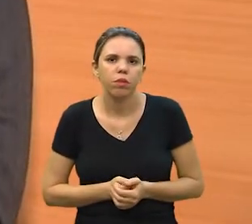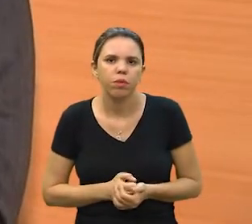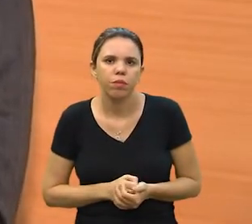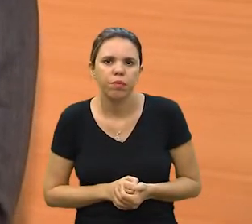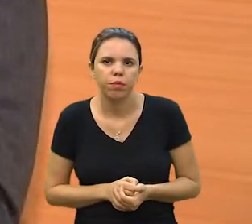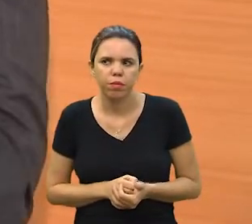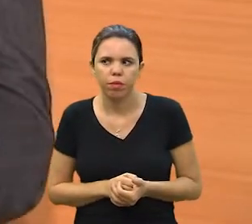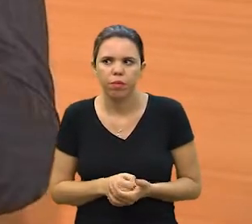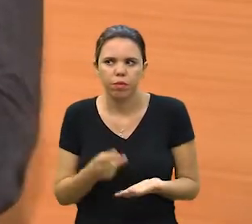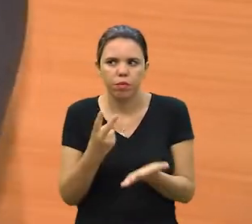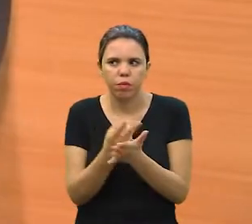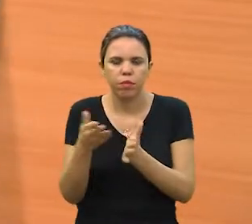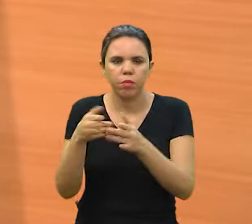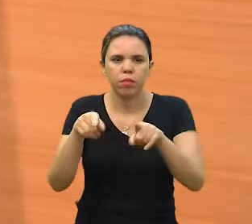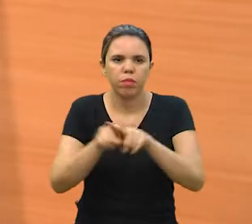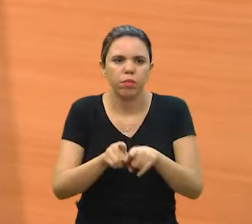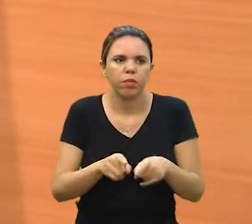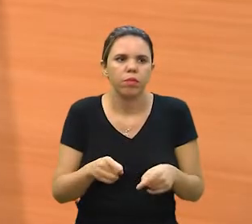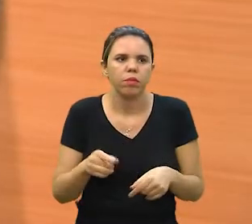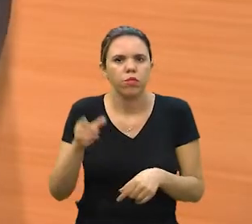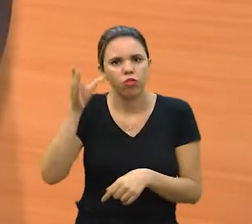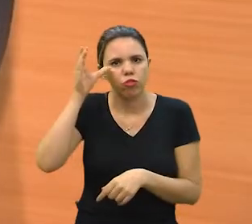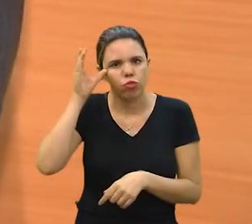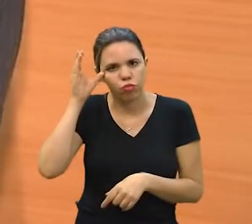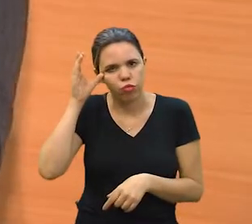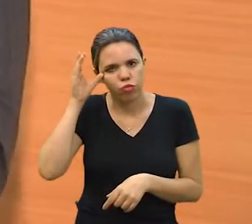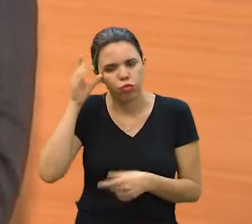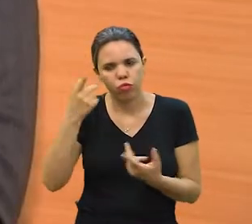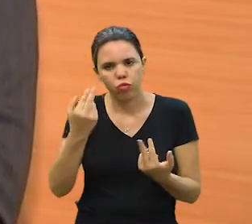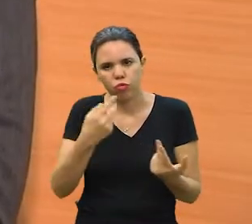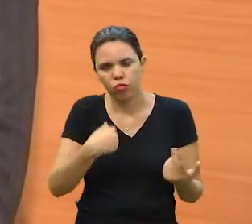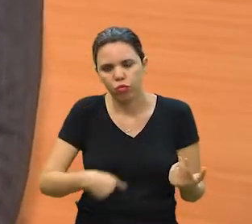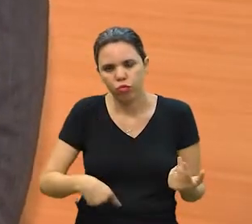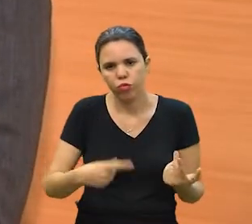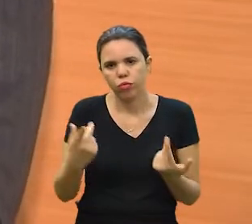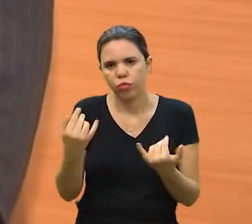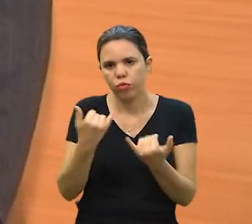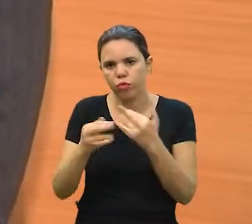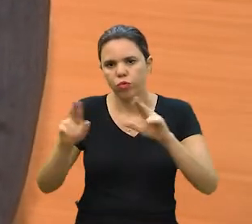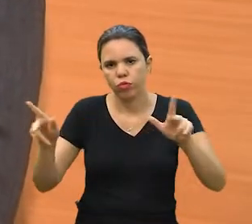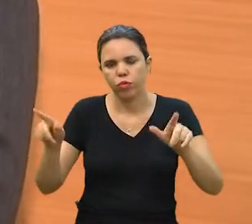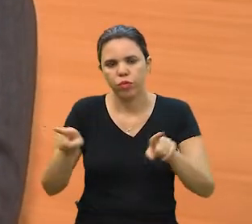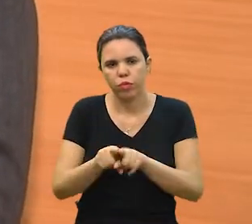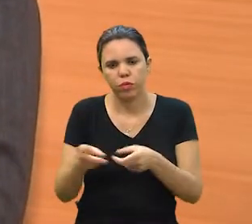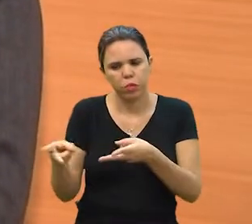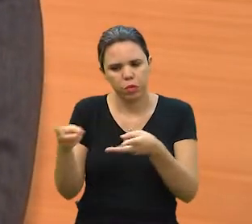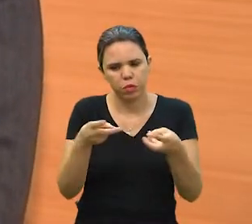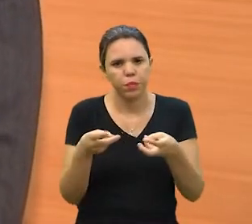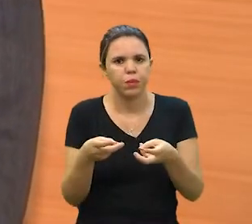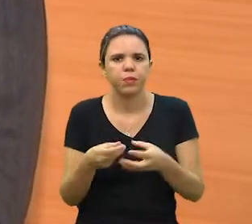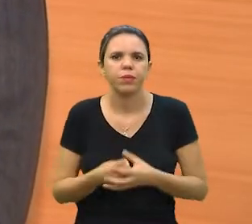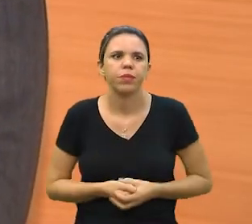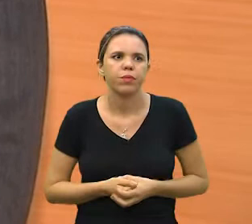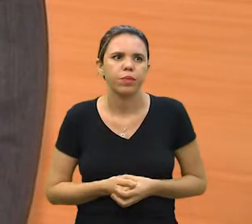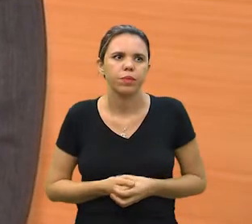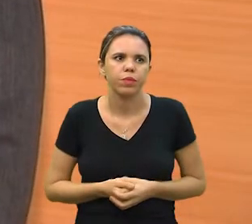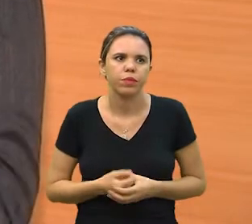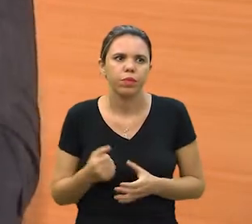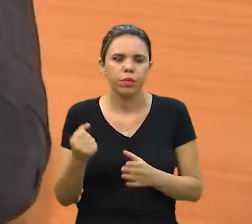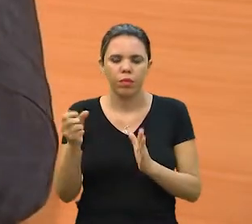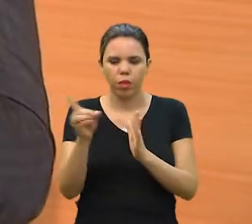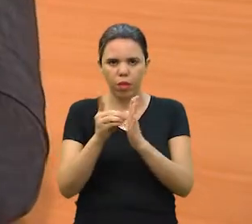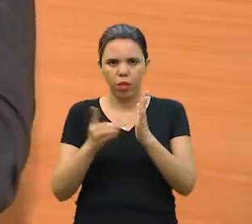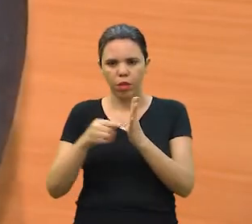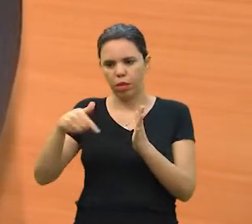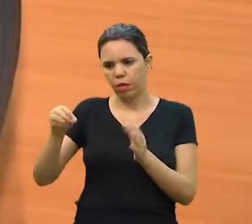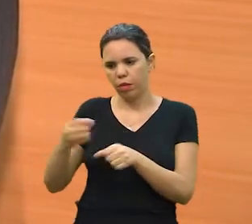coisas. Esse mesmo caminho foi traçado também pela China, né, de um paralelo um pouco diferente, mas a China também percebeu, né, que na década